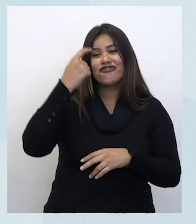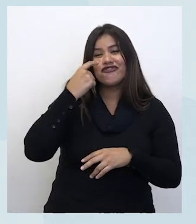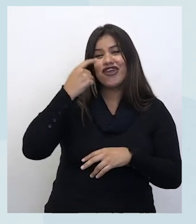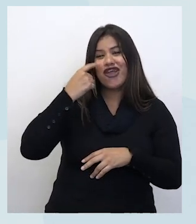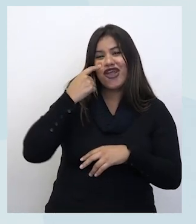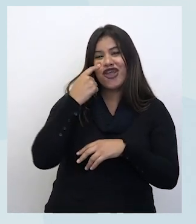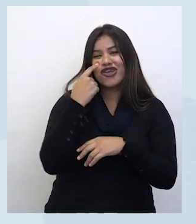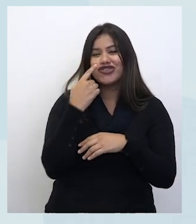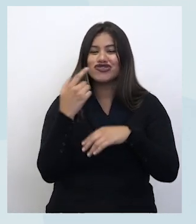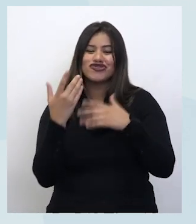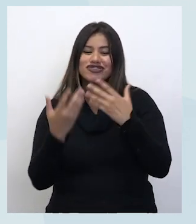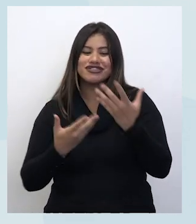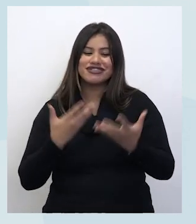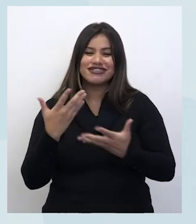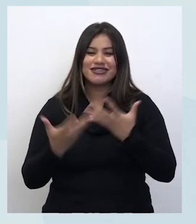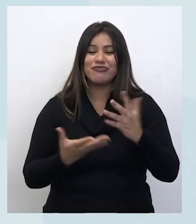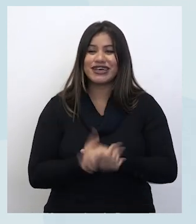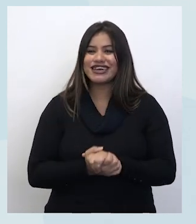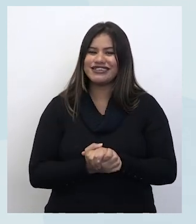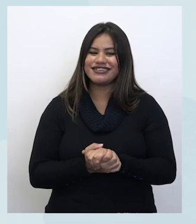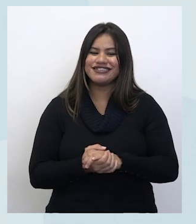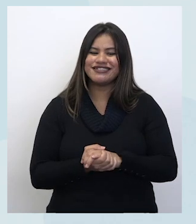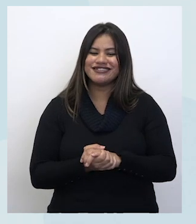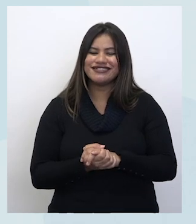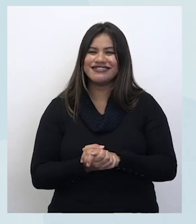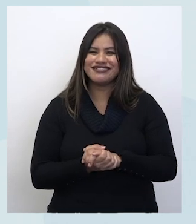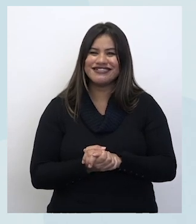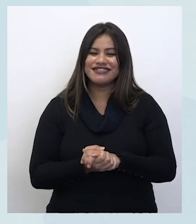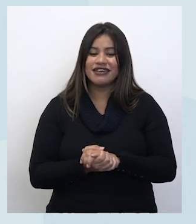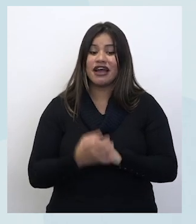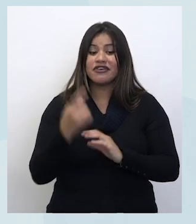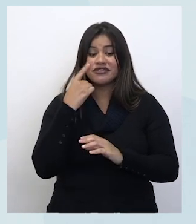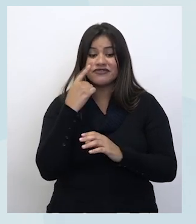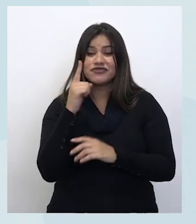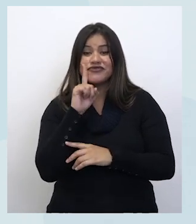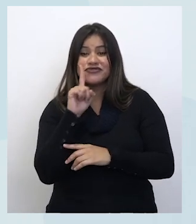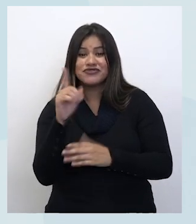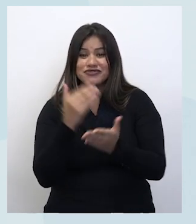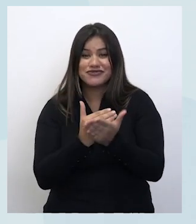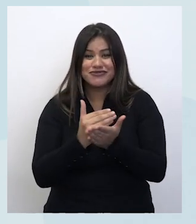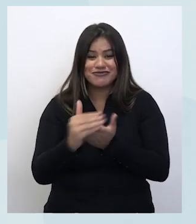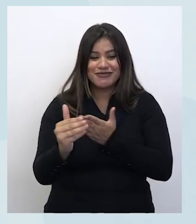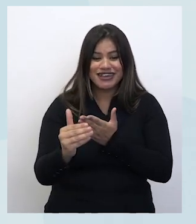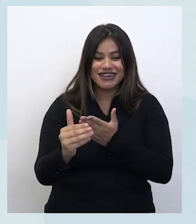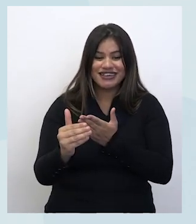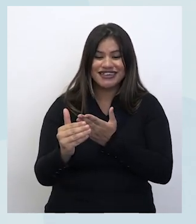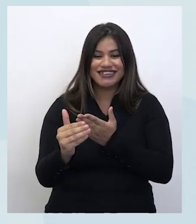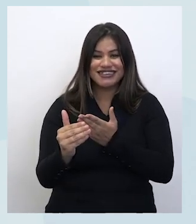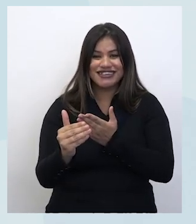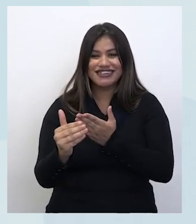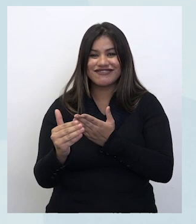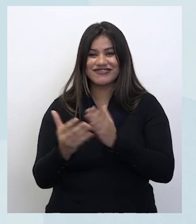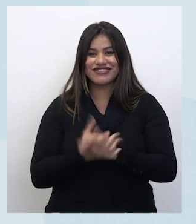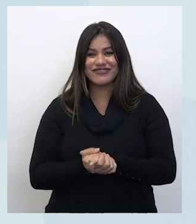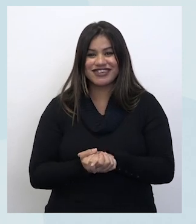desenvolvido essa competência socioemocional, você coloca a data e você assinala o degrau aí nesse espaço. E logo abaixo tem um